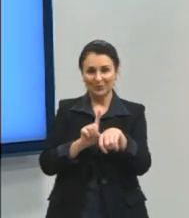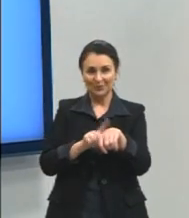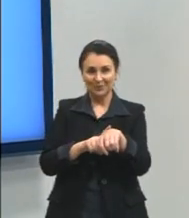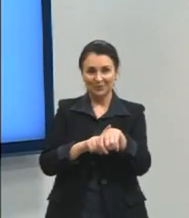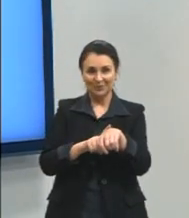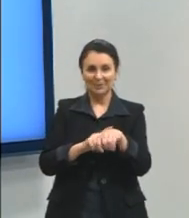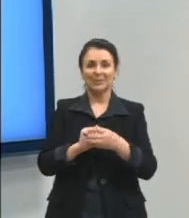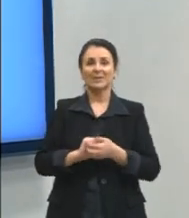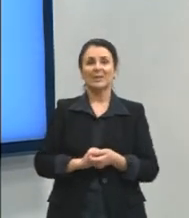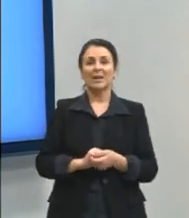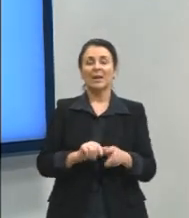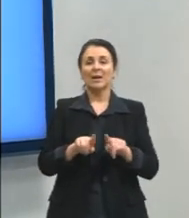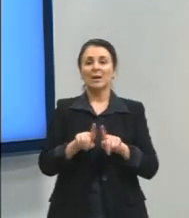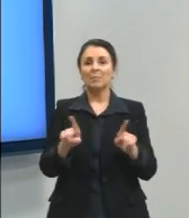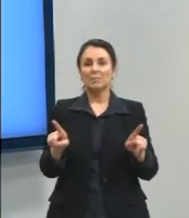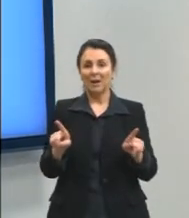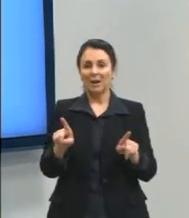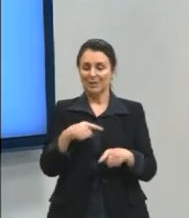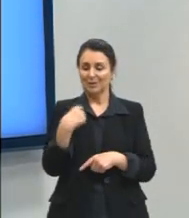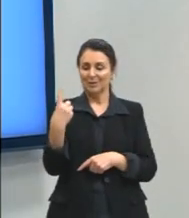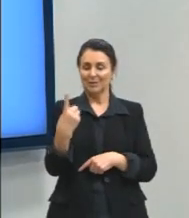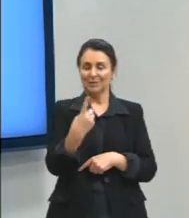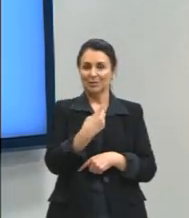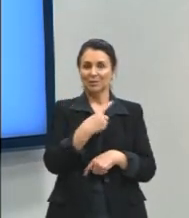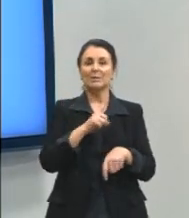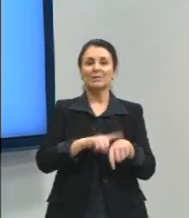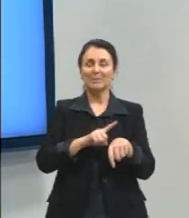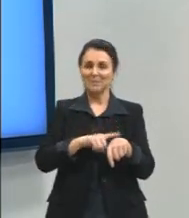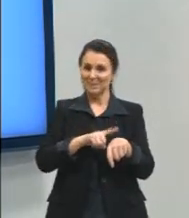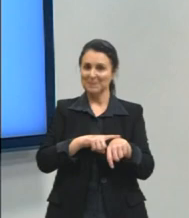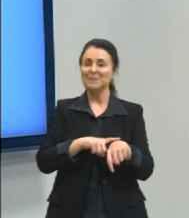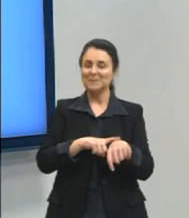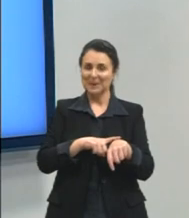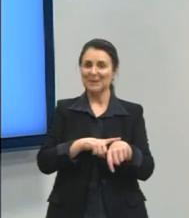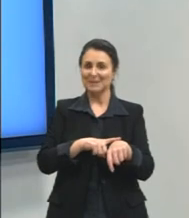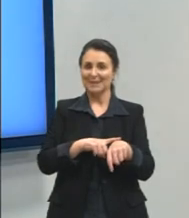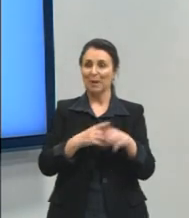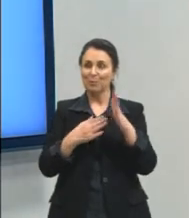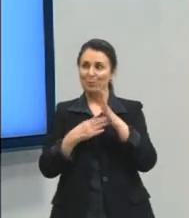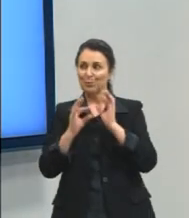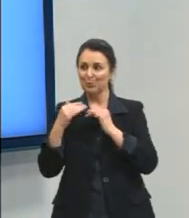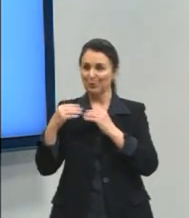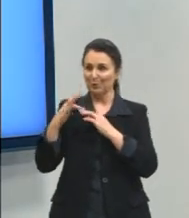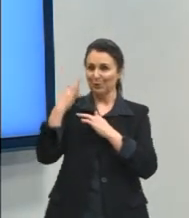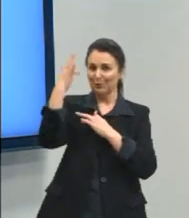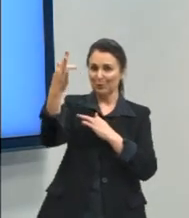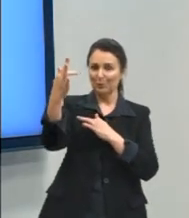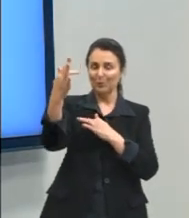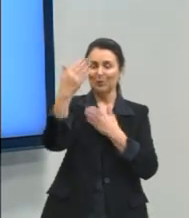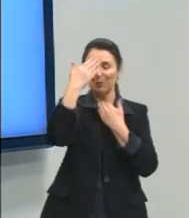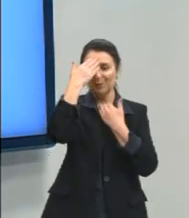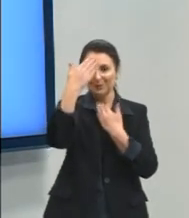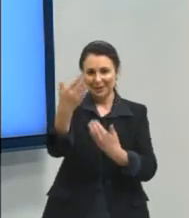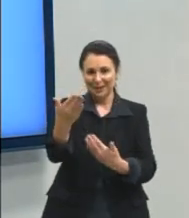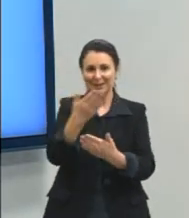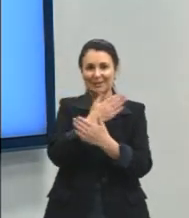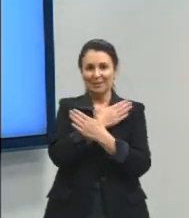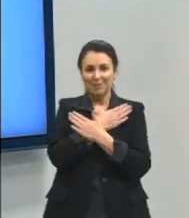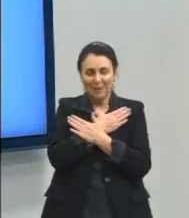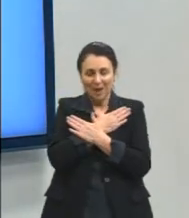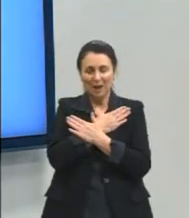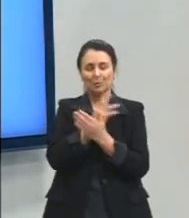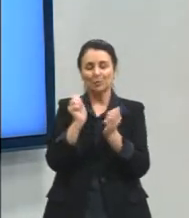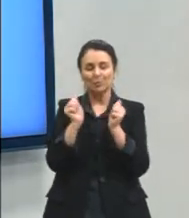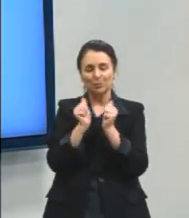diminuíram um pouquinho, mas vamos estar mais tempo com vocês. Tá? Agradeço, um forte abraço e não deixem de